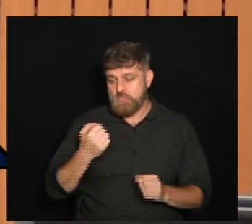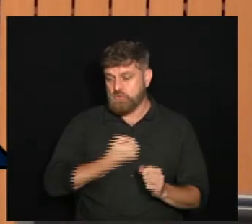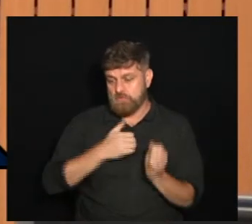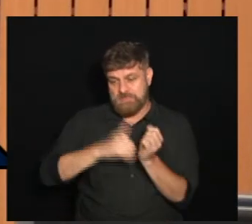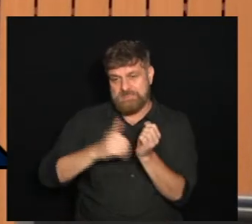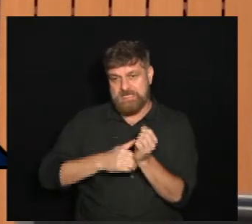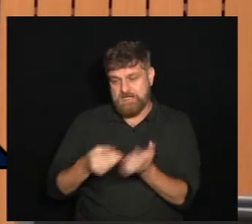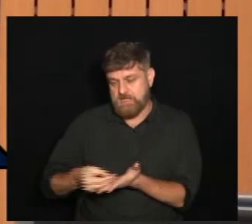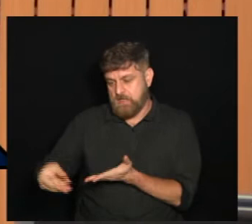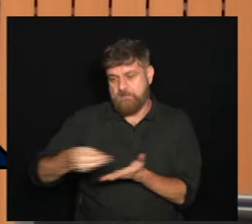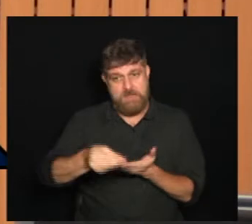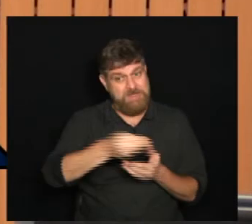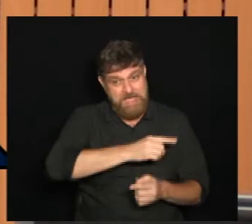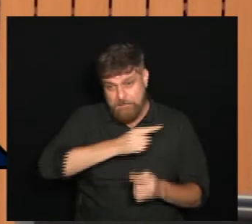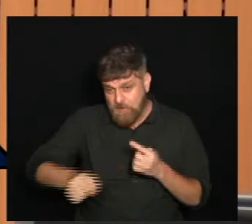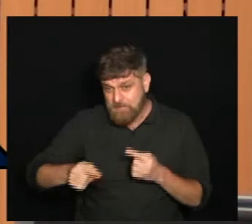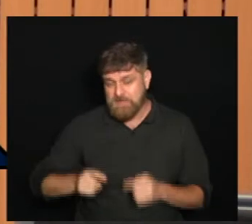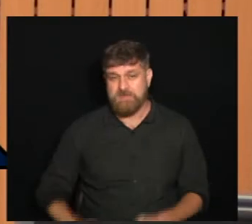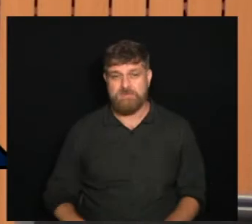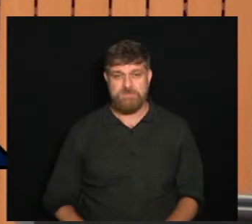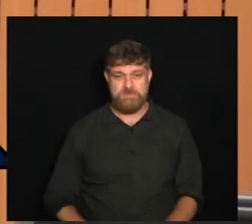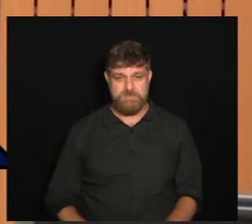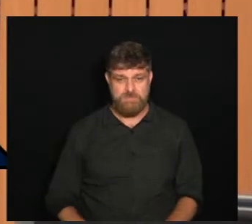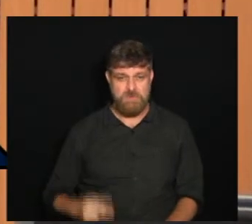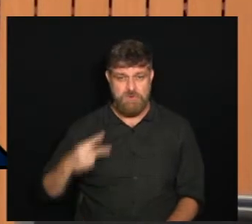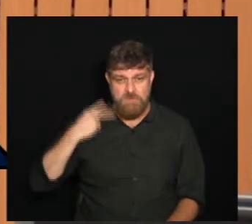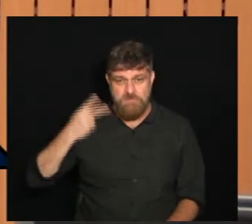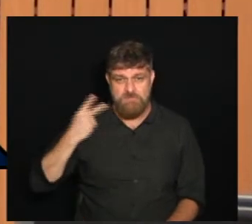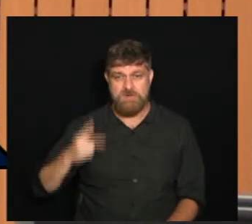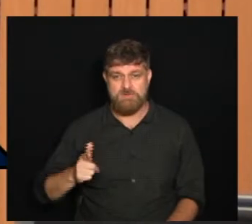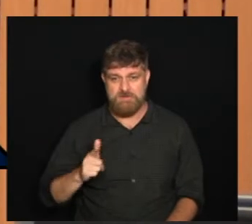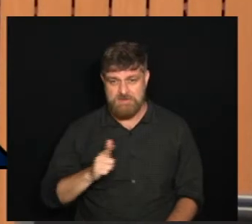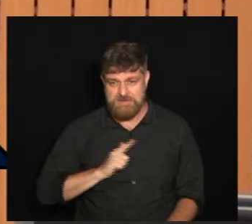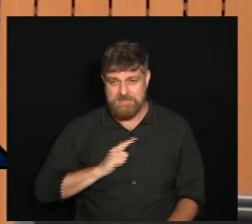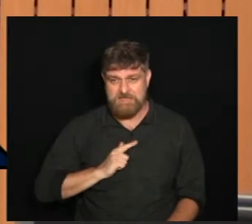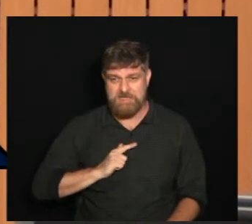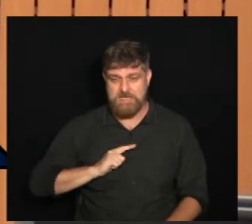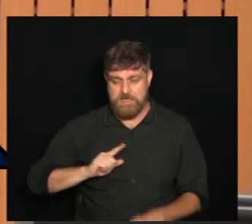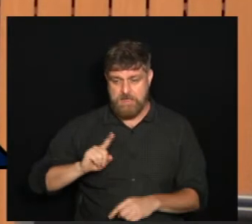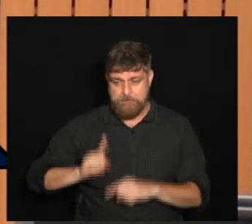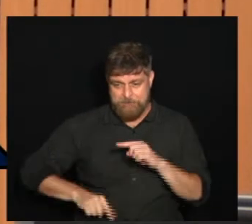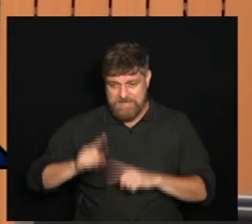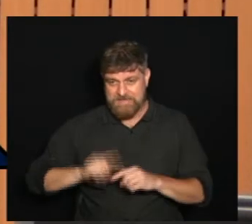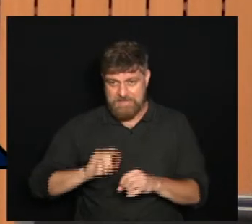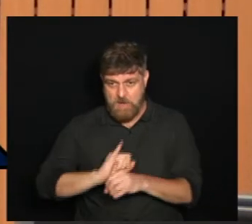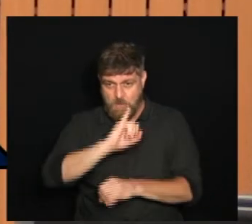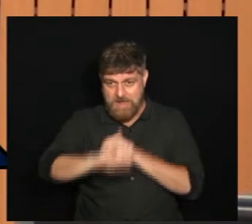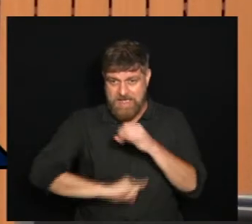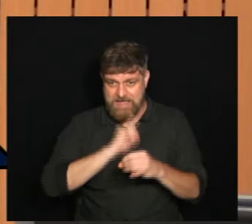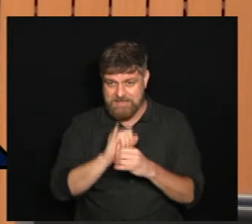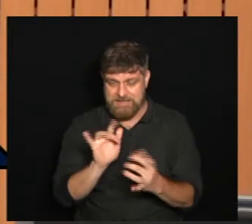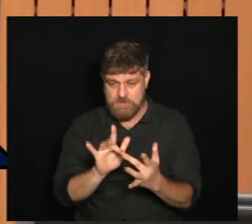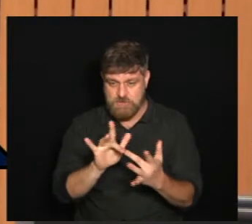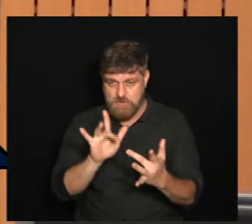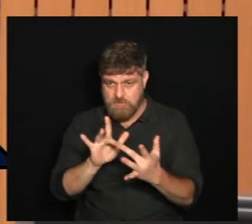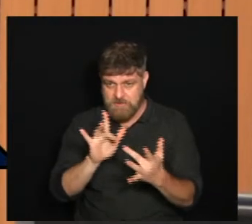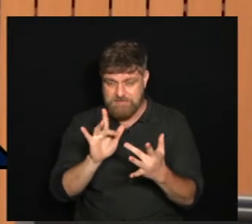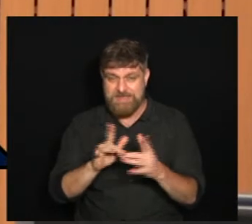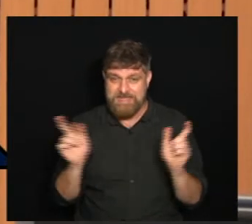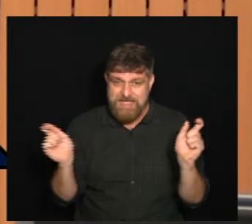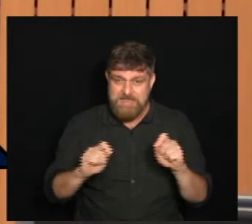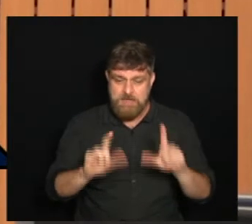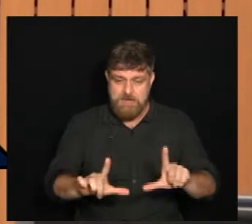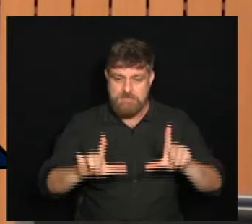13º. Caberá ao parlamentar providenciar equipamento com conexão à internet em banda larga suficiente